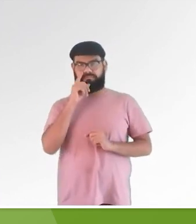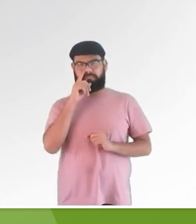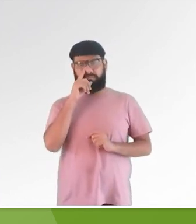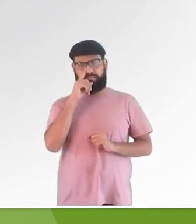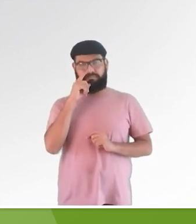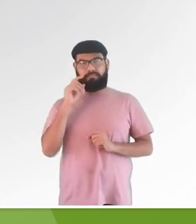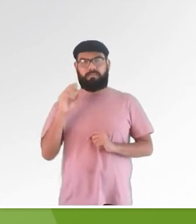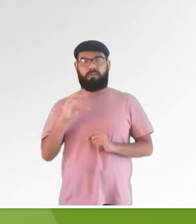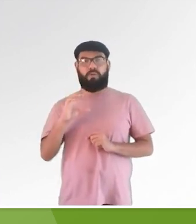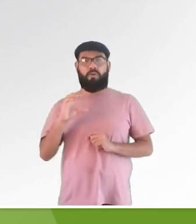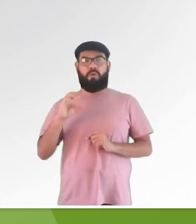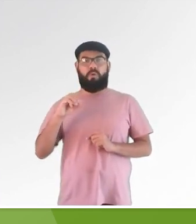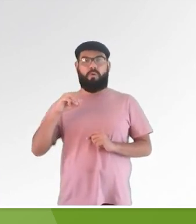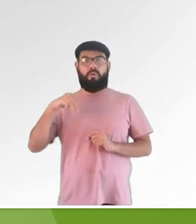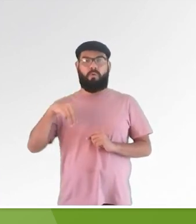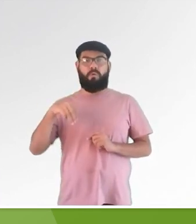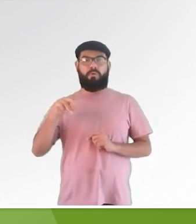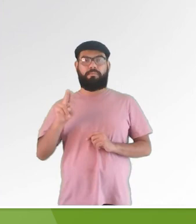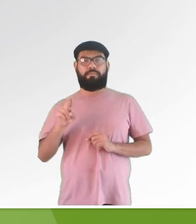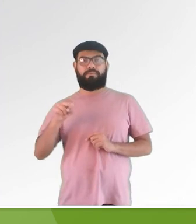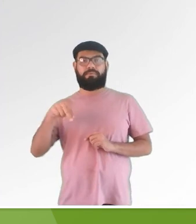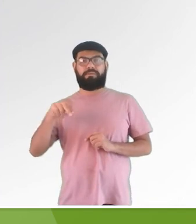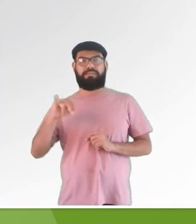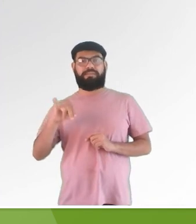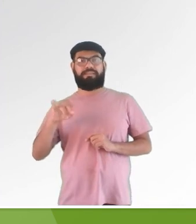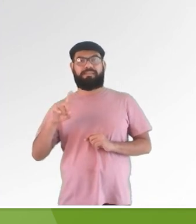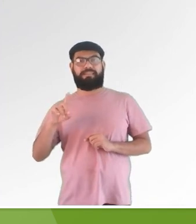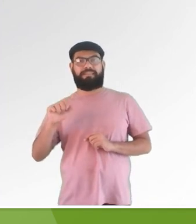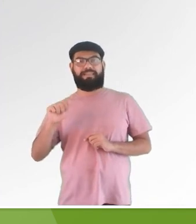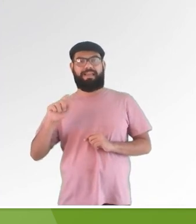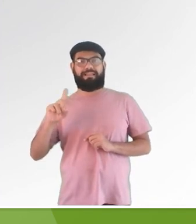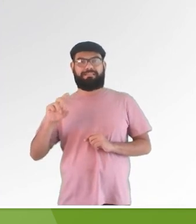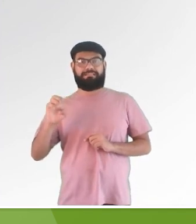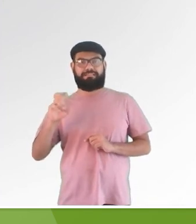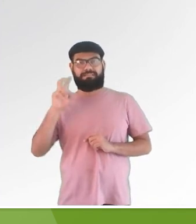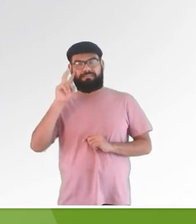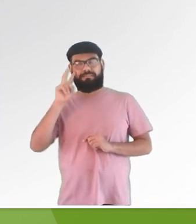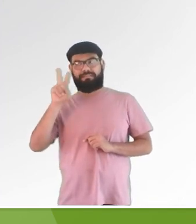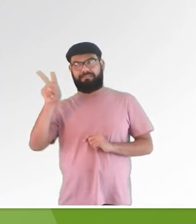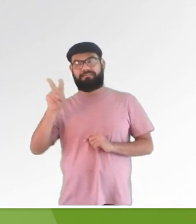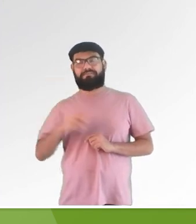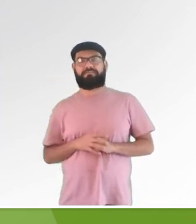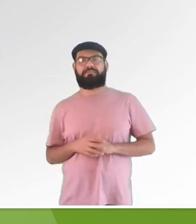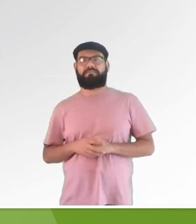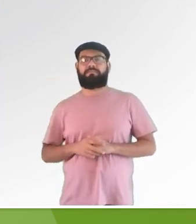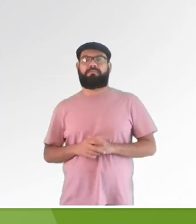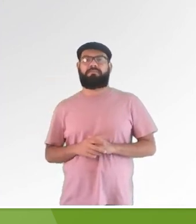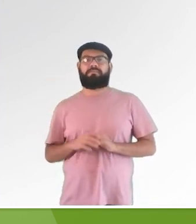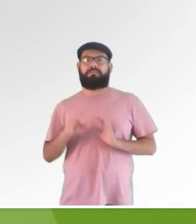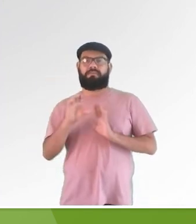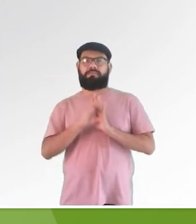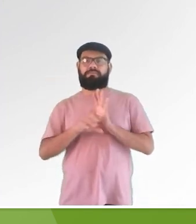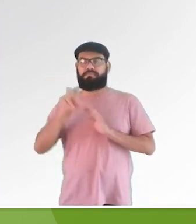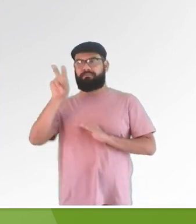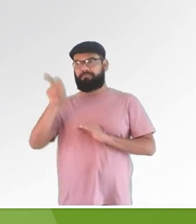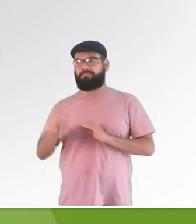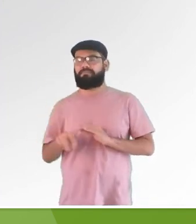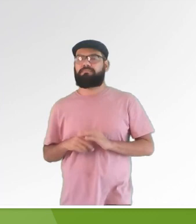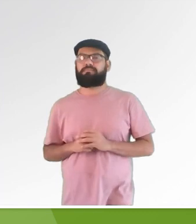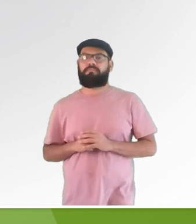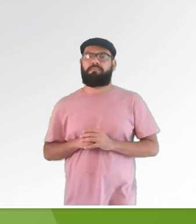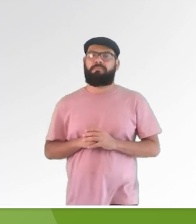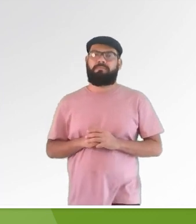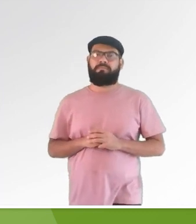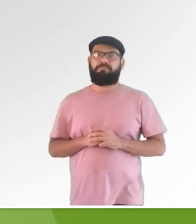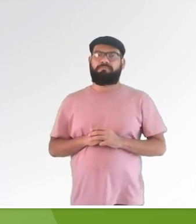ou biocenose. Observa aí o conceito, não é? Comunidade ou biocenose é o